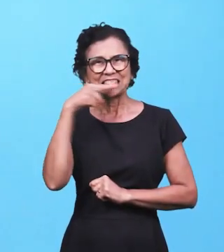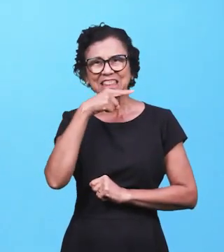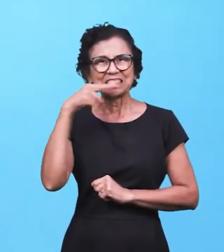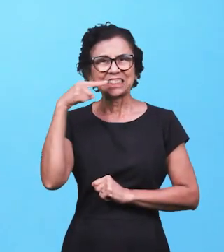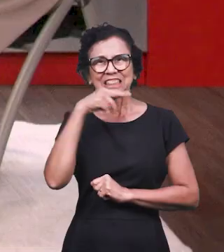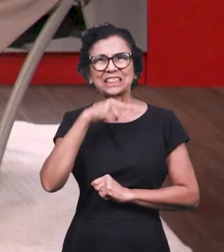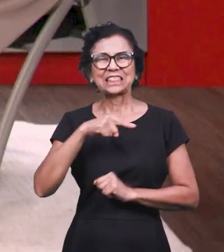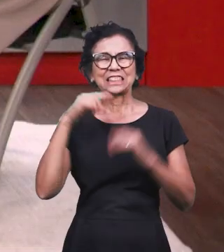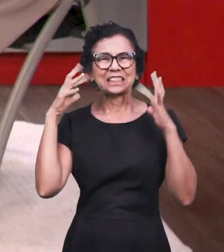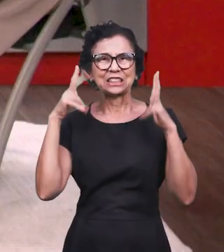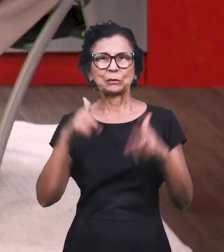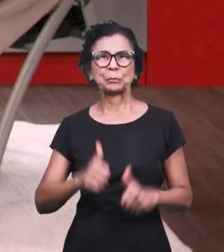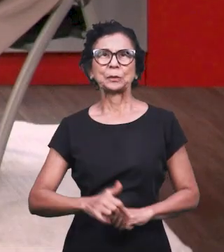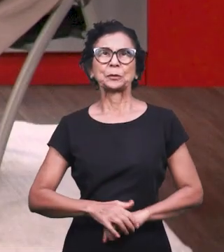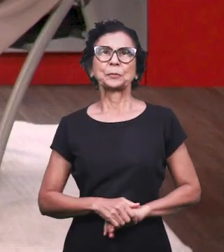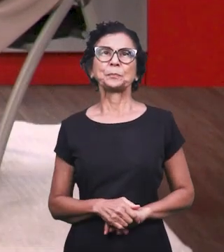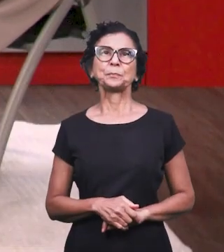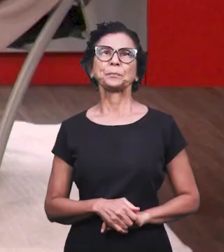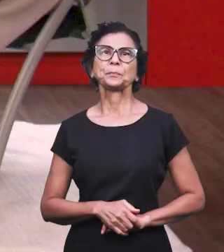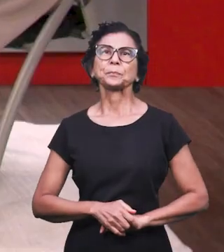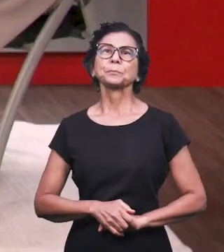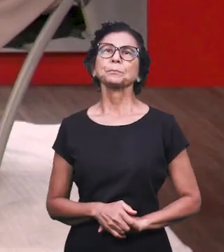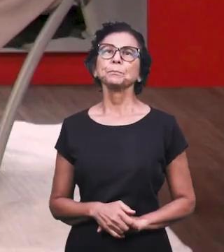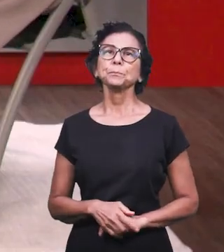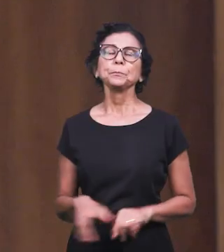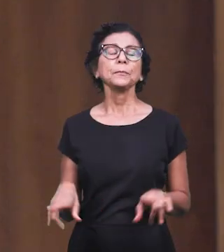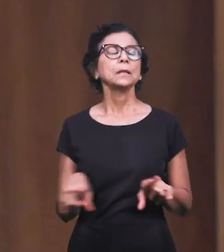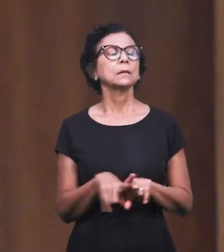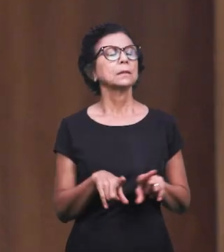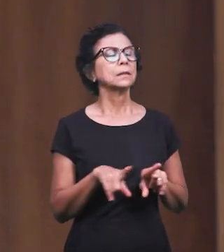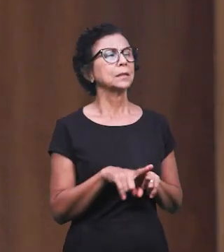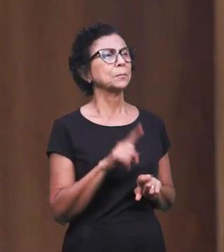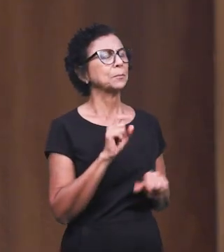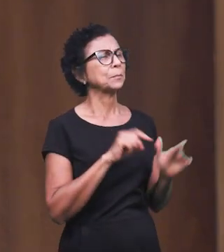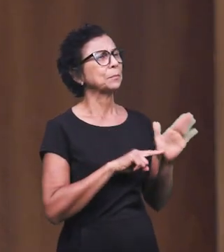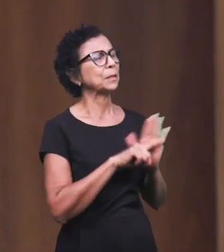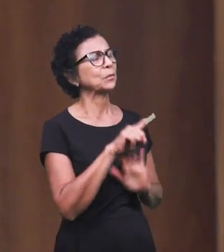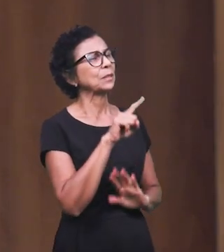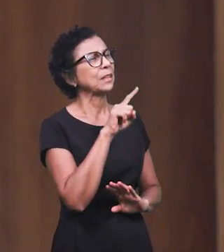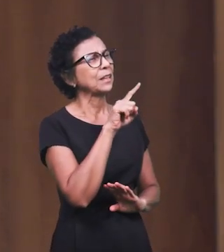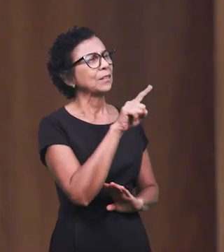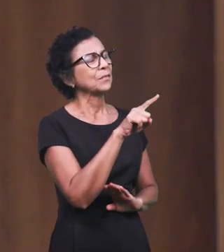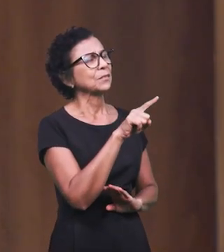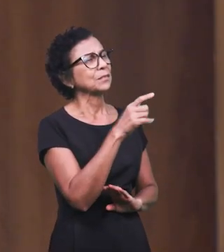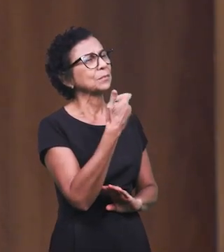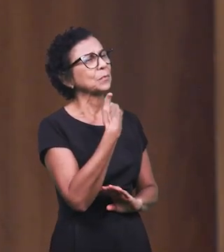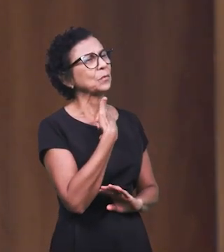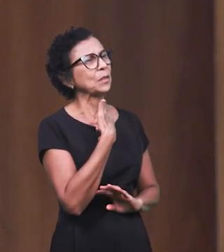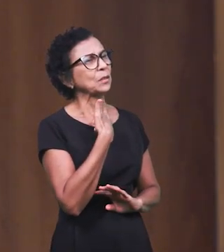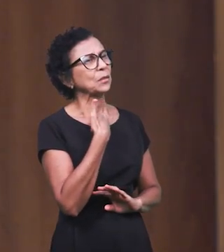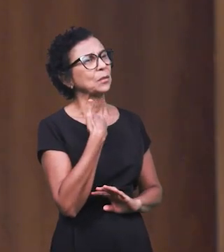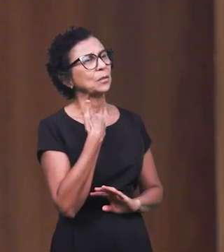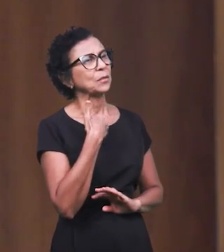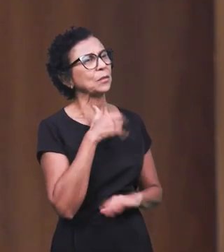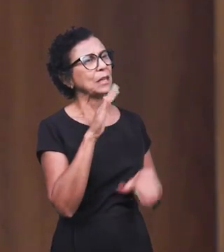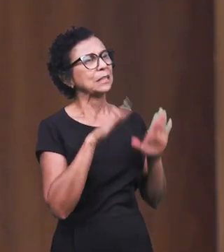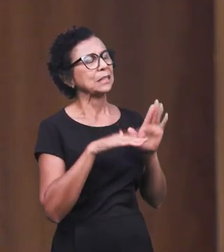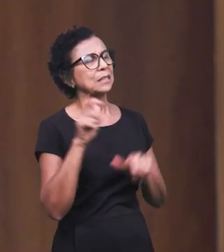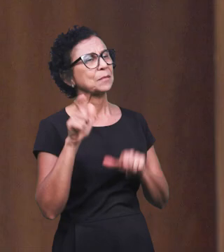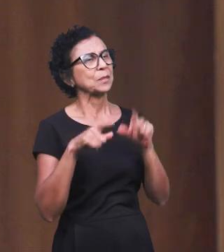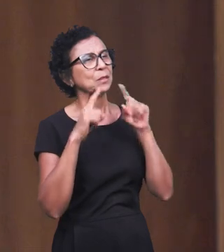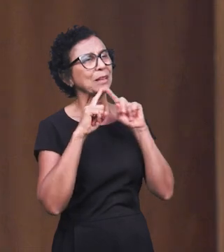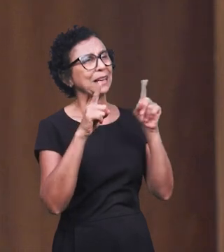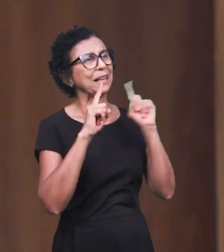boca. Mais uma coisa, você falou que às vezes as pessoas reclamam que ao usar o